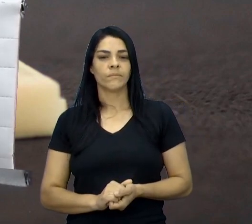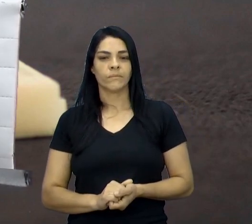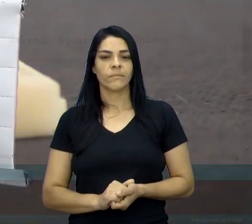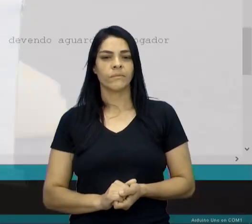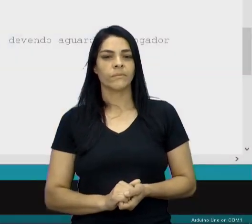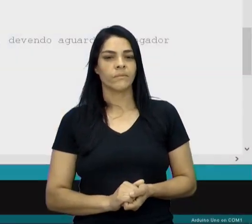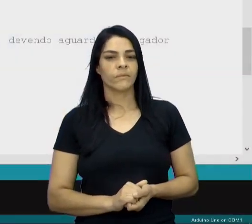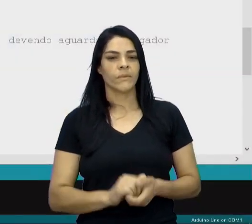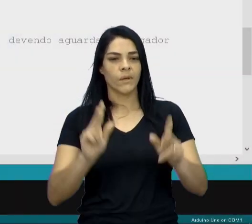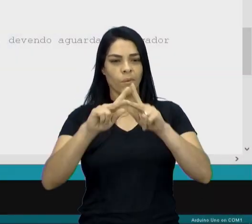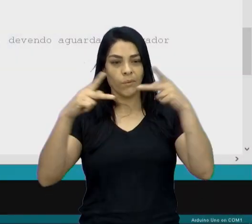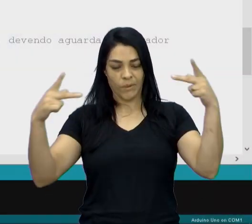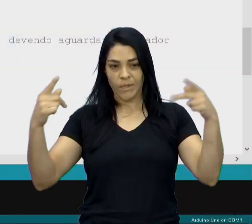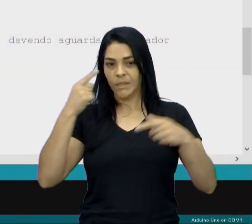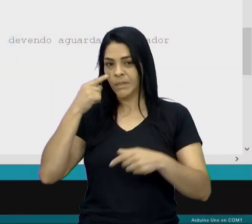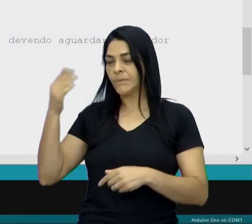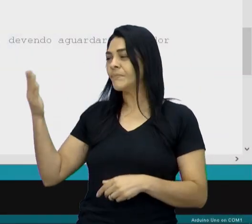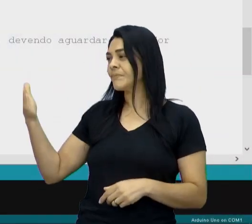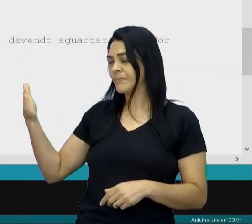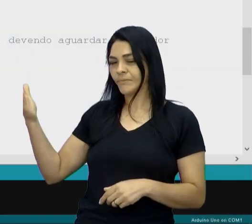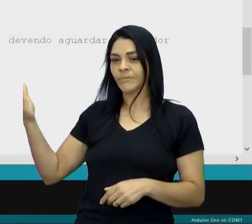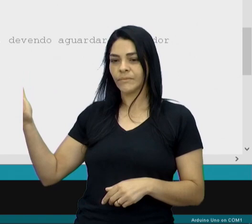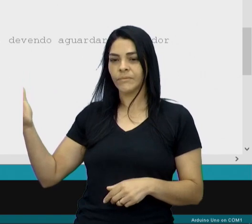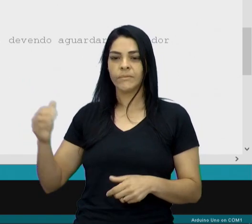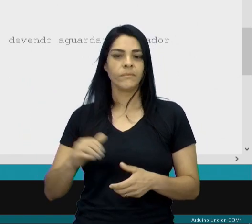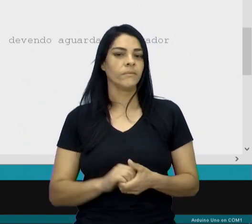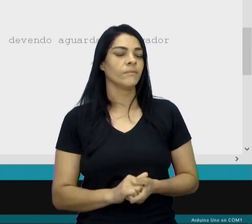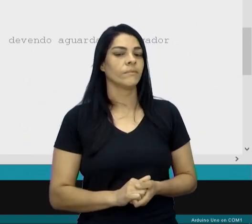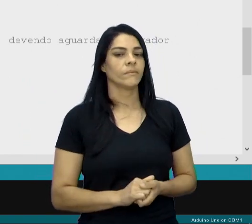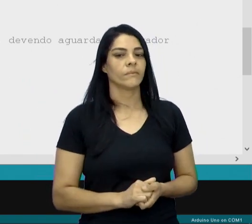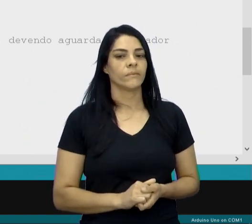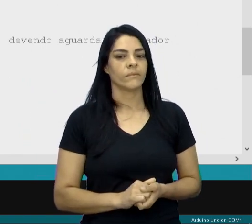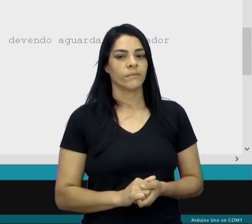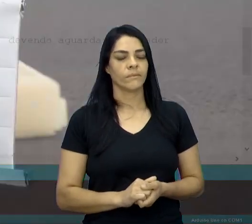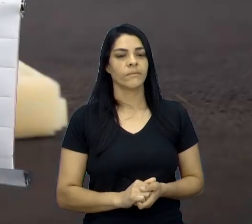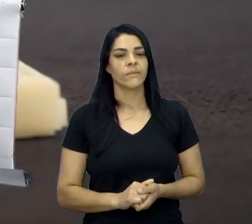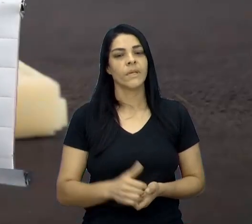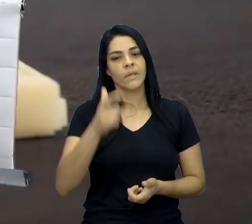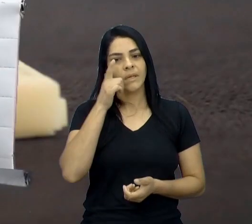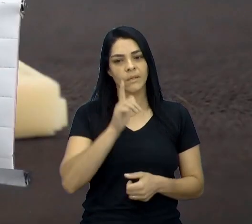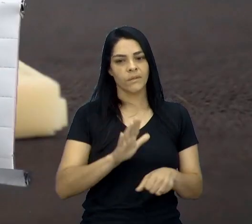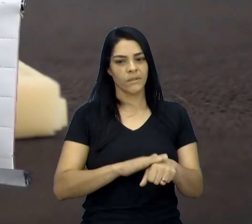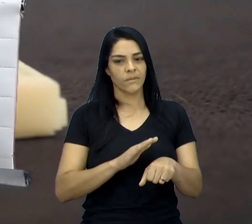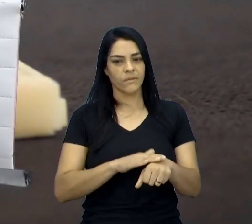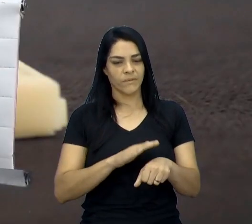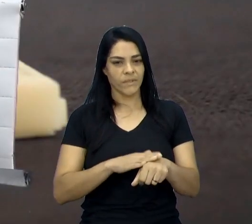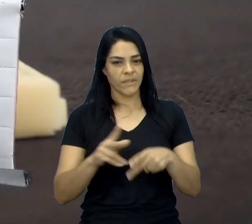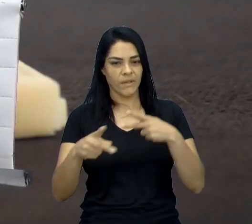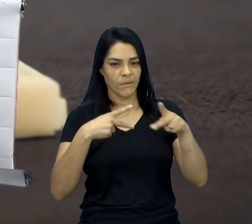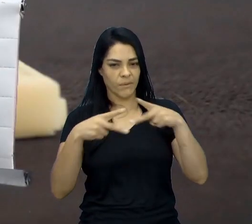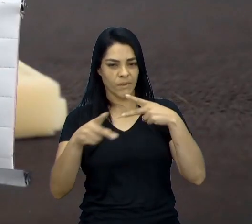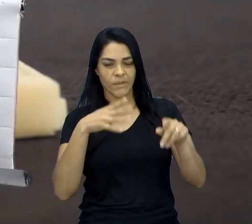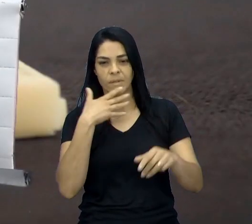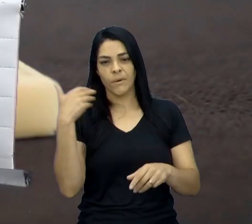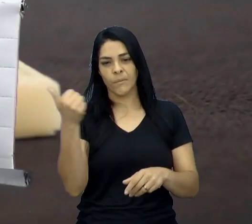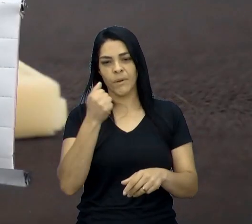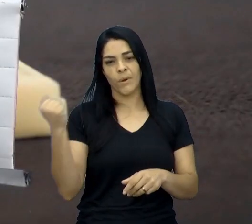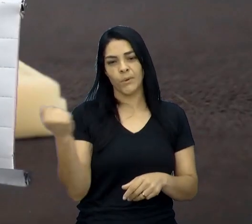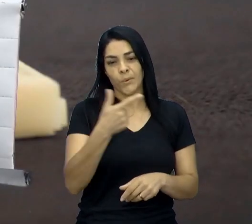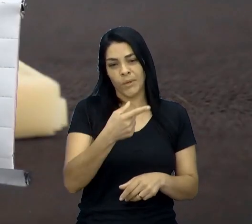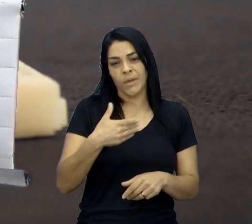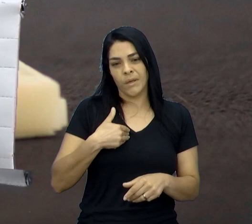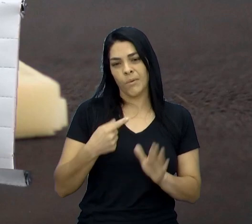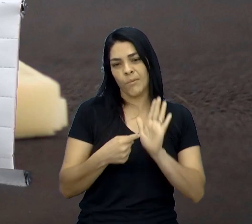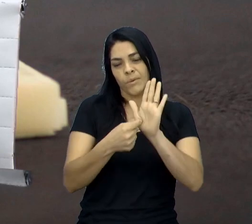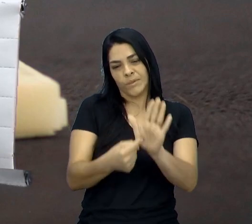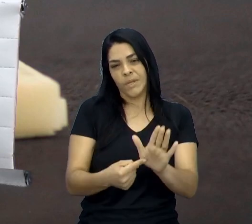acionar aquele link, tá bom? Que eu deixei para vocês e fazer uma programação melhor que essa. Isso daqui é uma proposta, tem